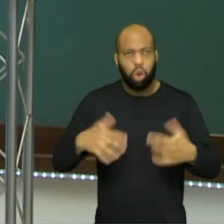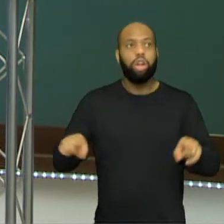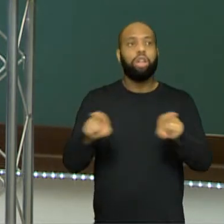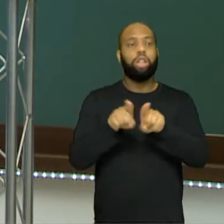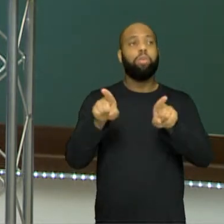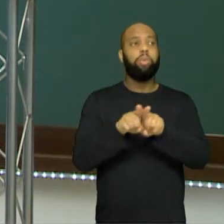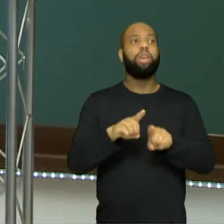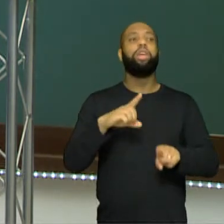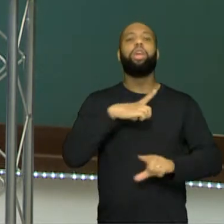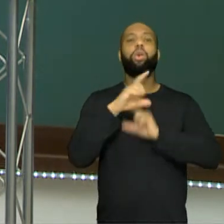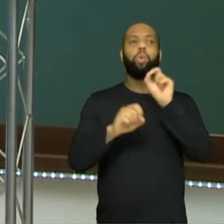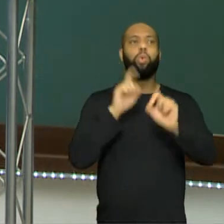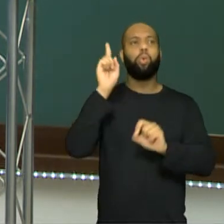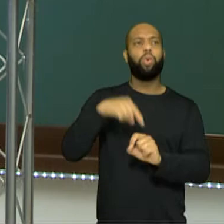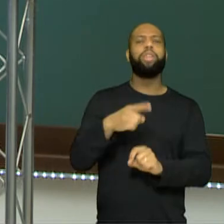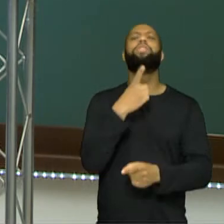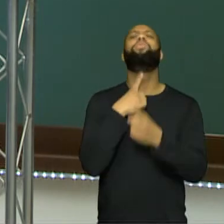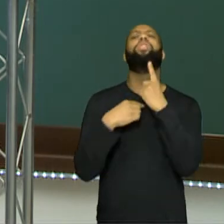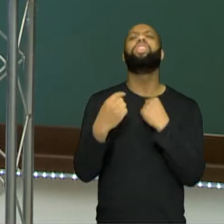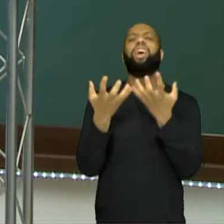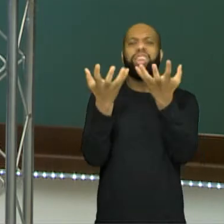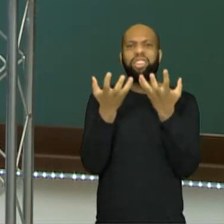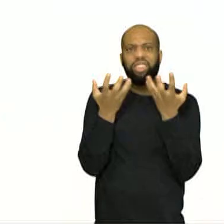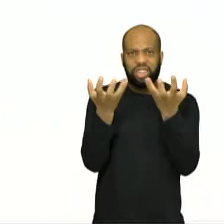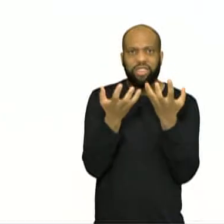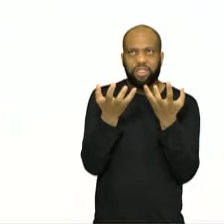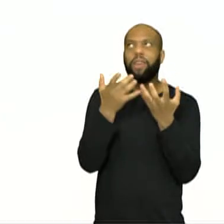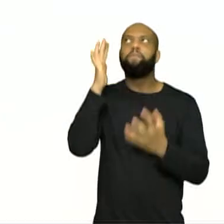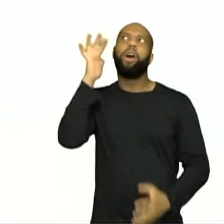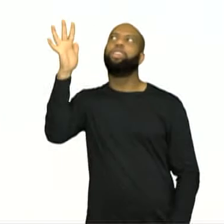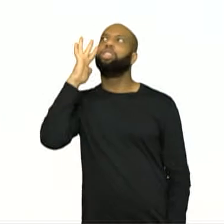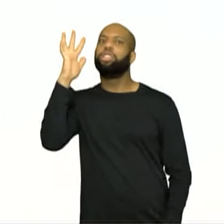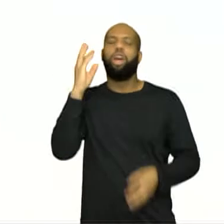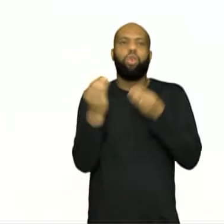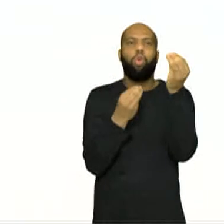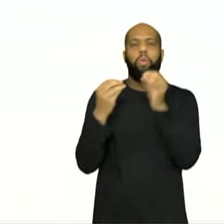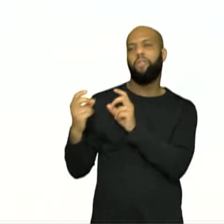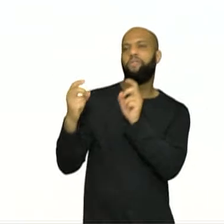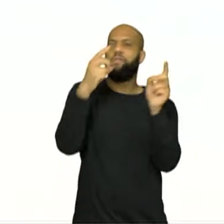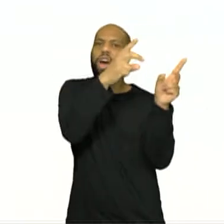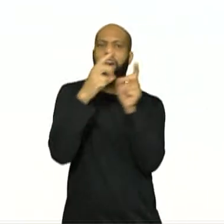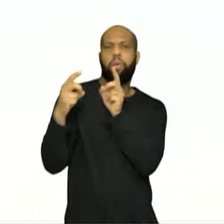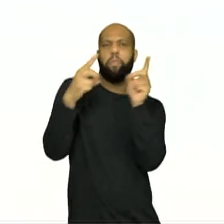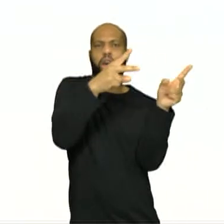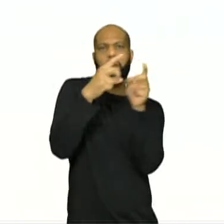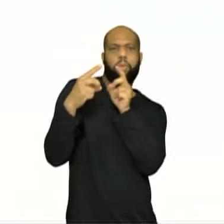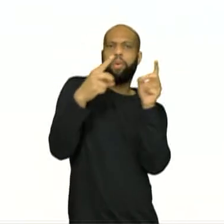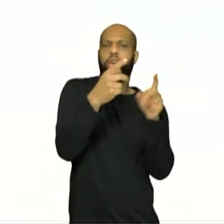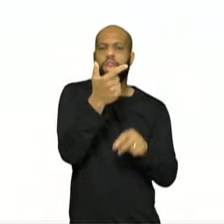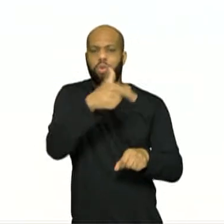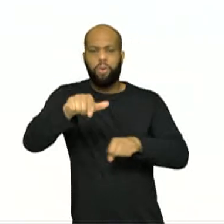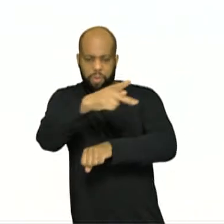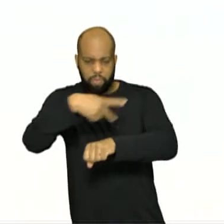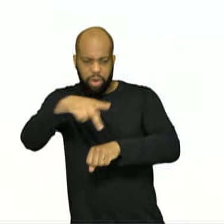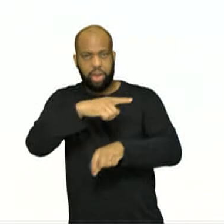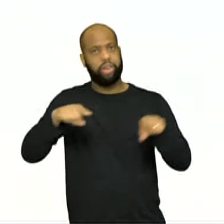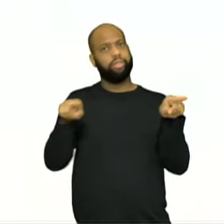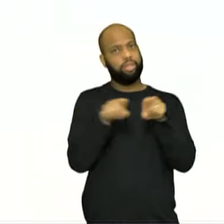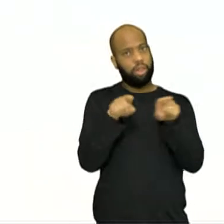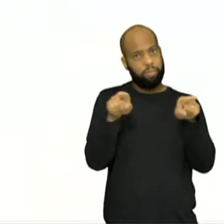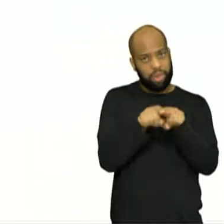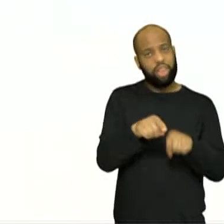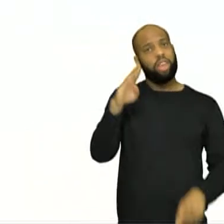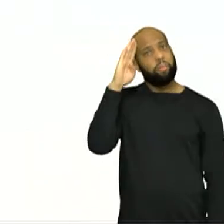pertencem literalmente a esta vontade de imaginar a comercialização com os demais países,